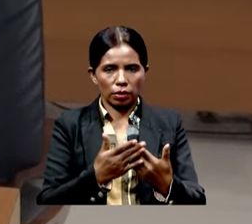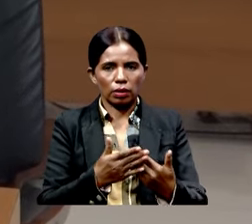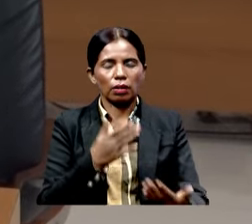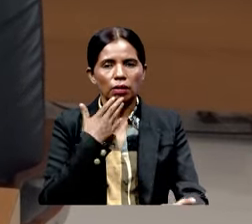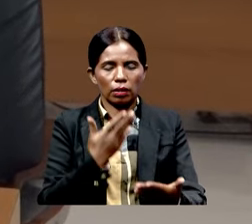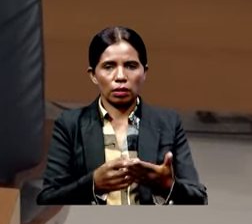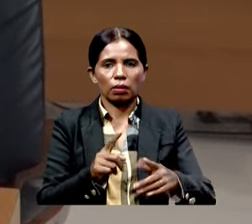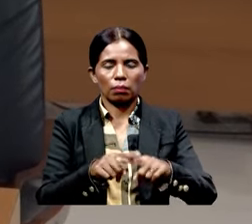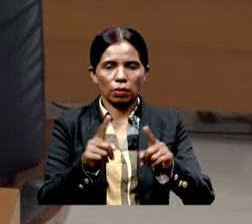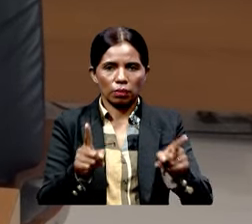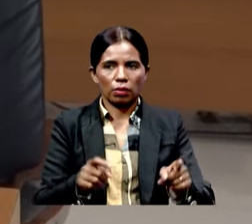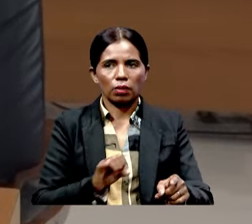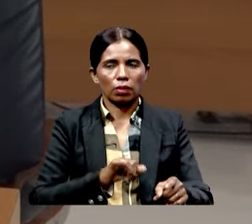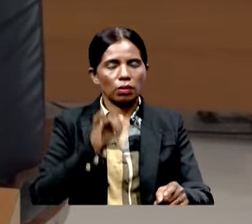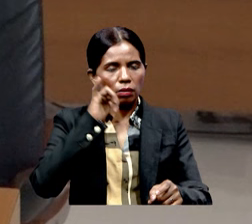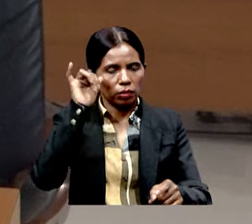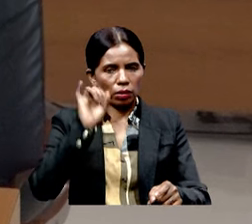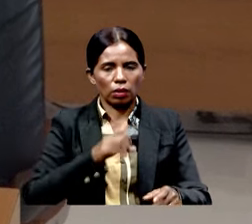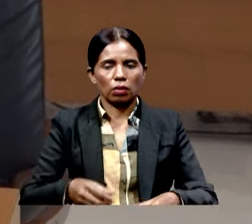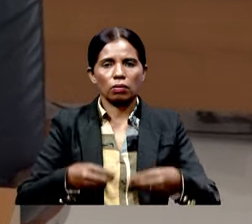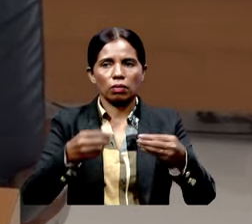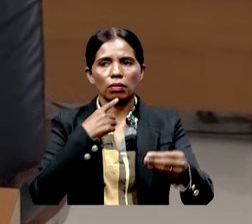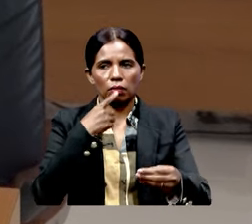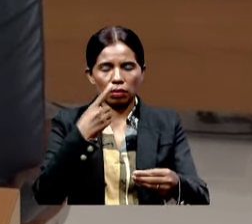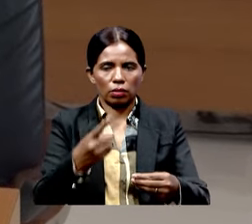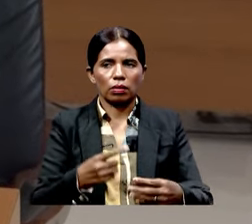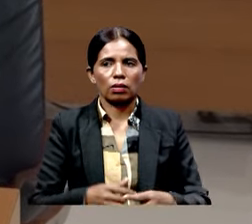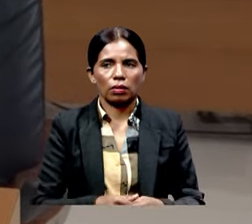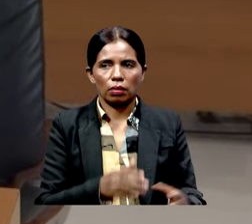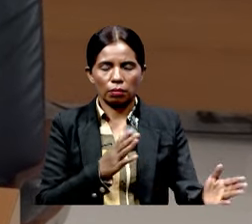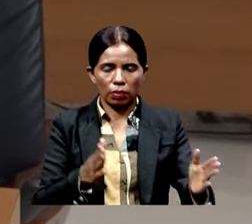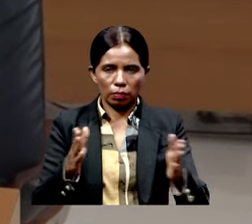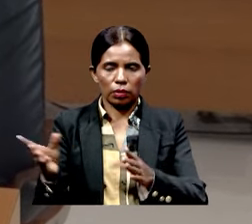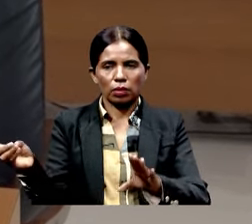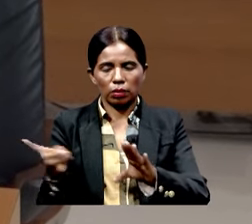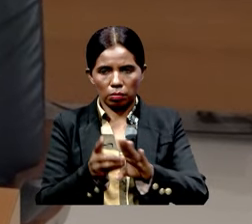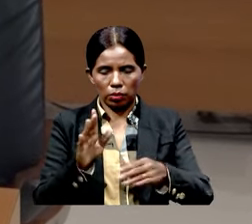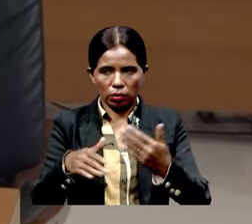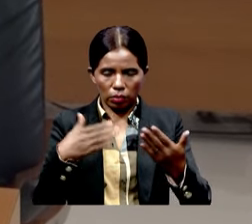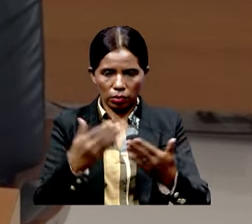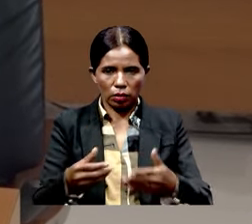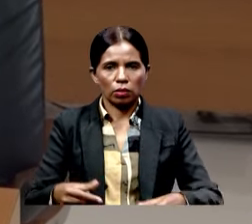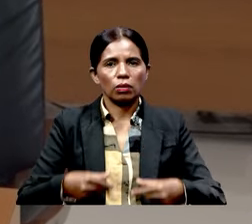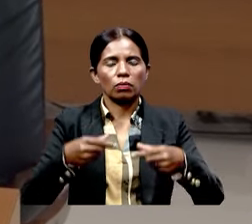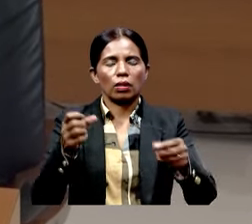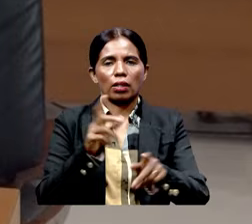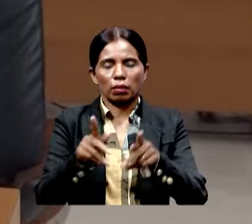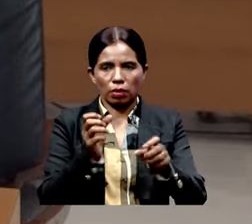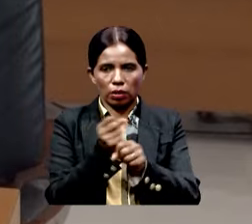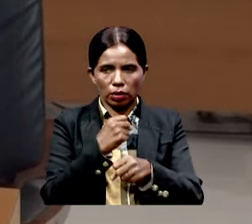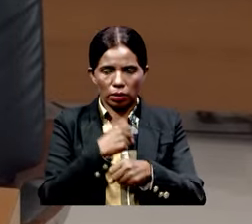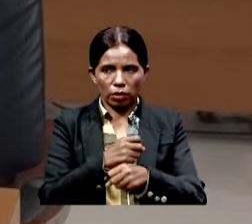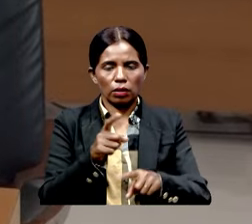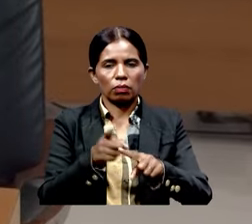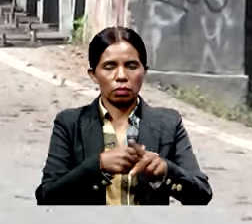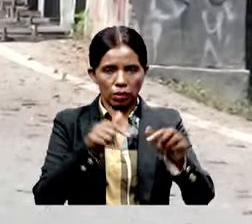be orsi kau fon instruksaun para tu prepara tu dokumentu supa tender mos iha iya fulang ida ne